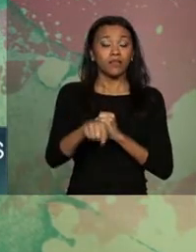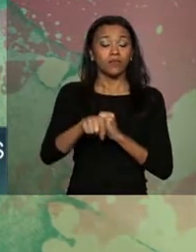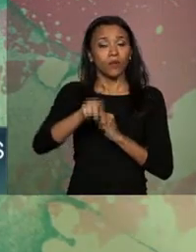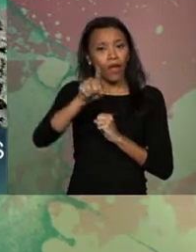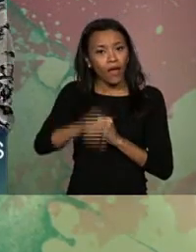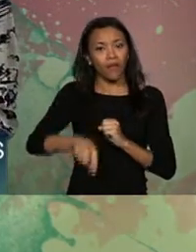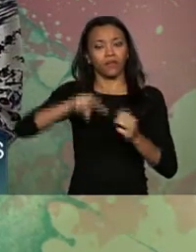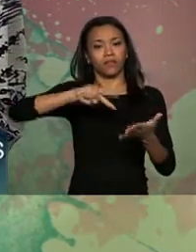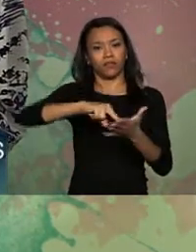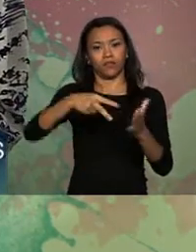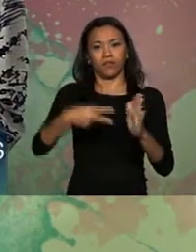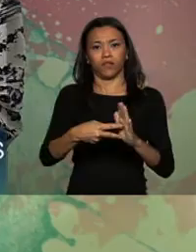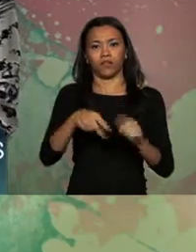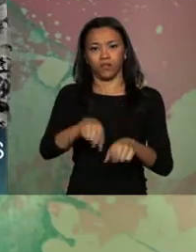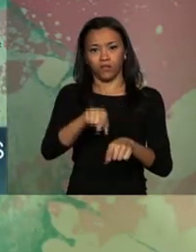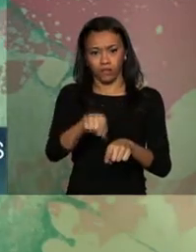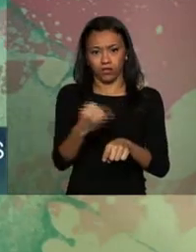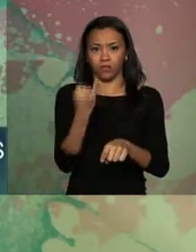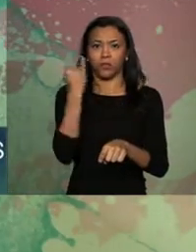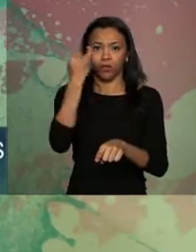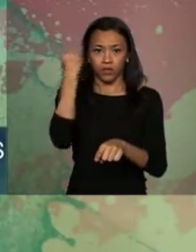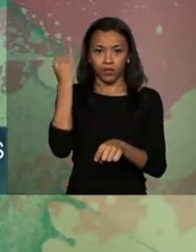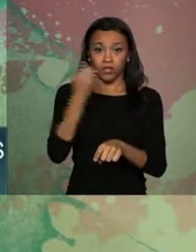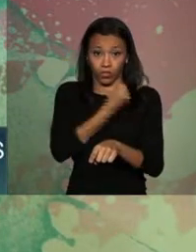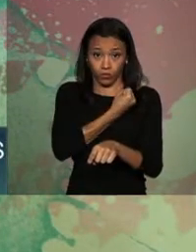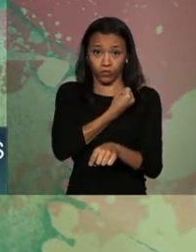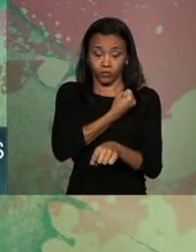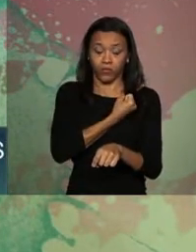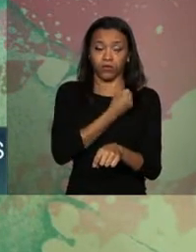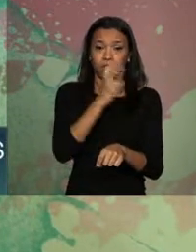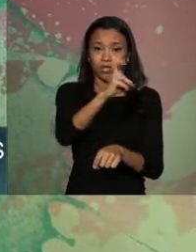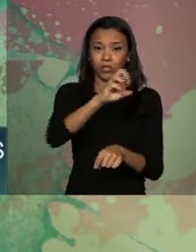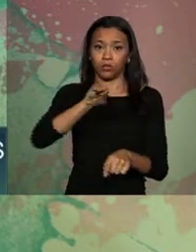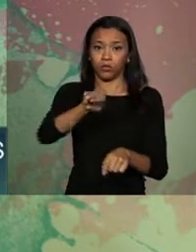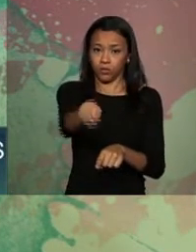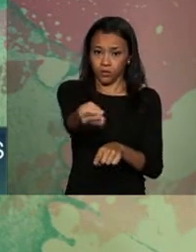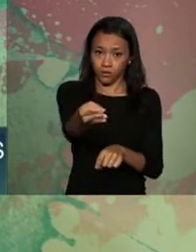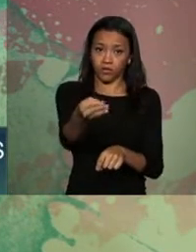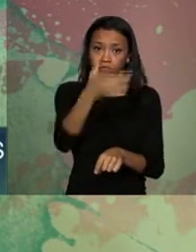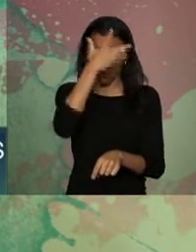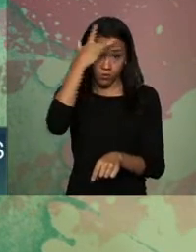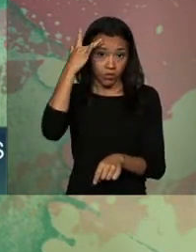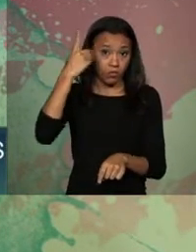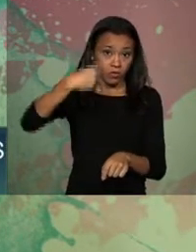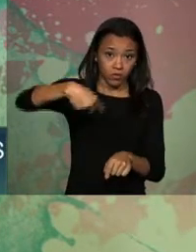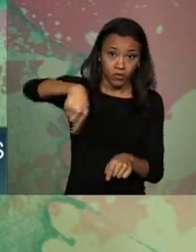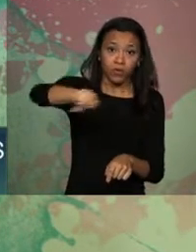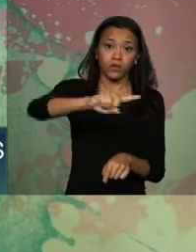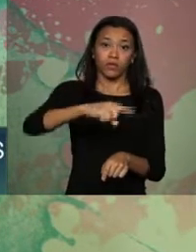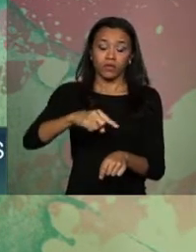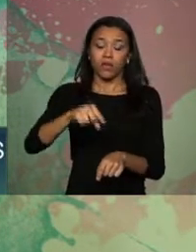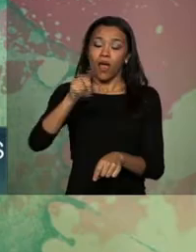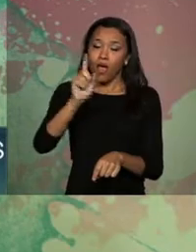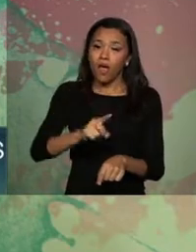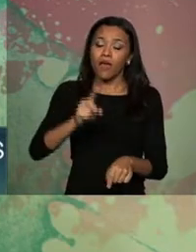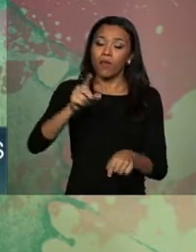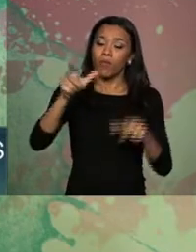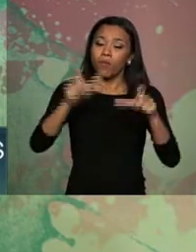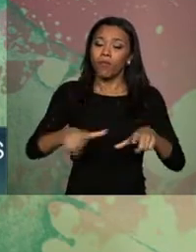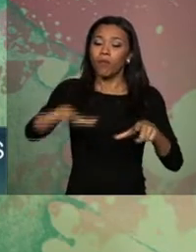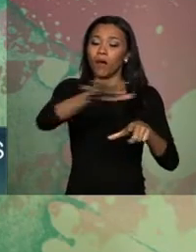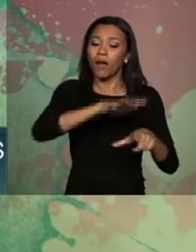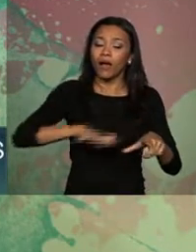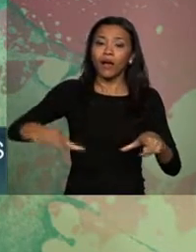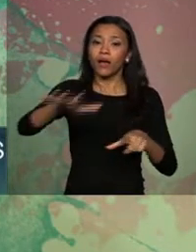extremamente significativo, ele também passa a ser um mercado